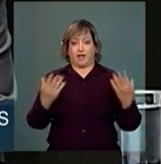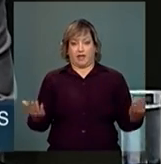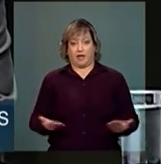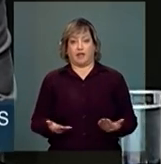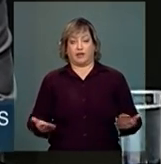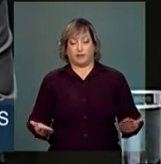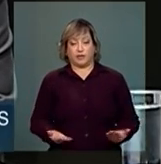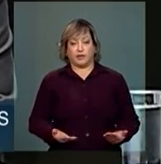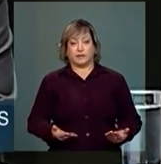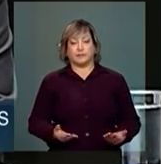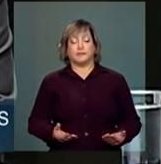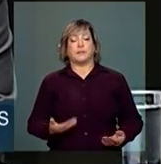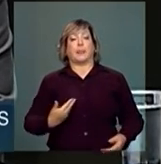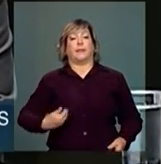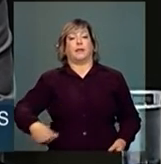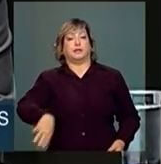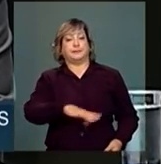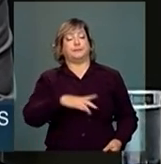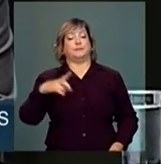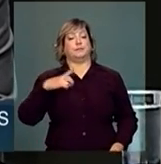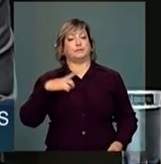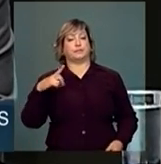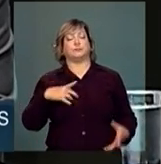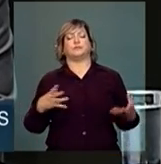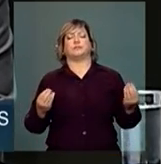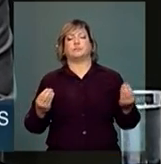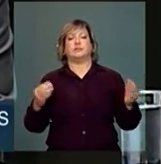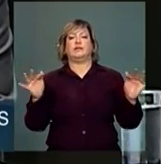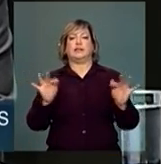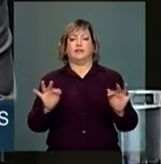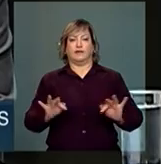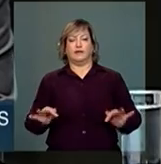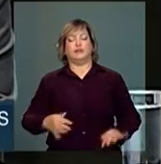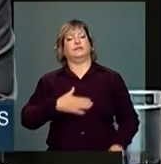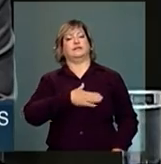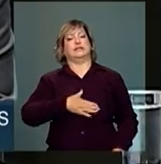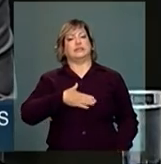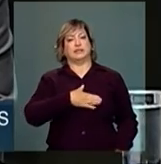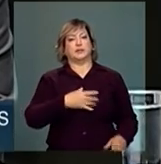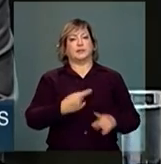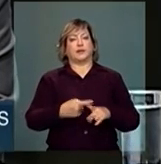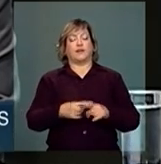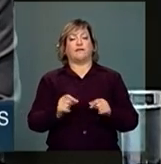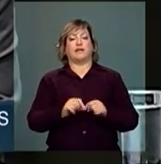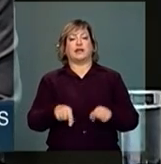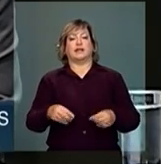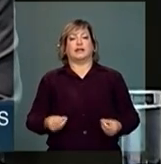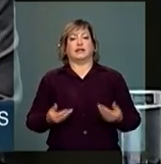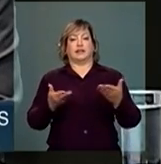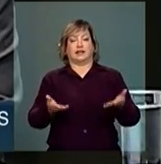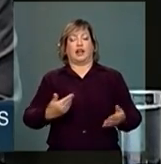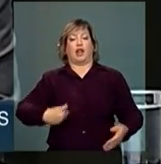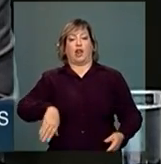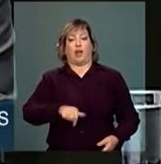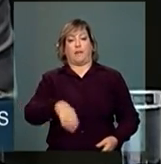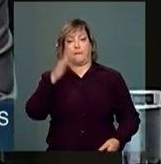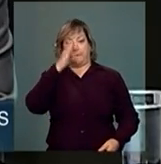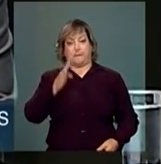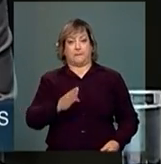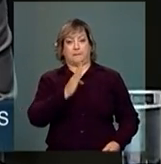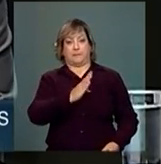momento. Nós estamos extremamente felizes e realizados por fazer essa entrega ao nosso banco e ao nosso